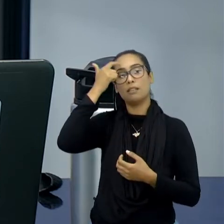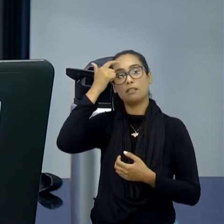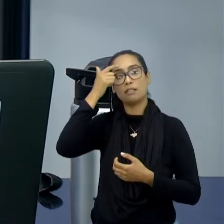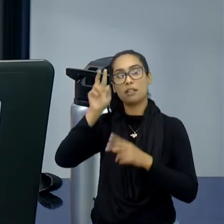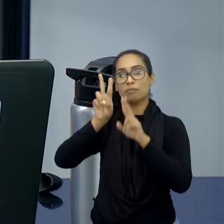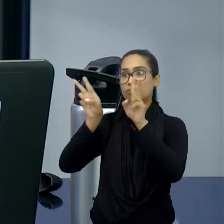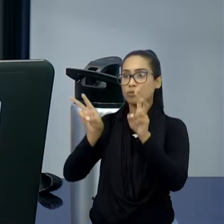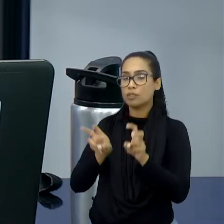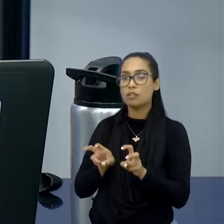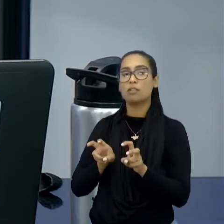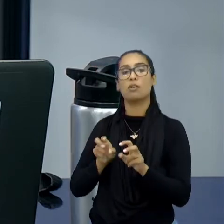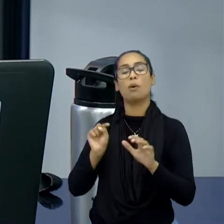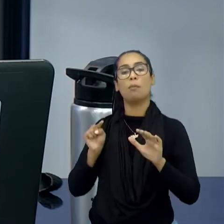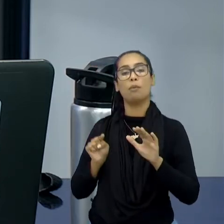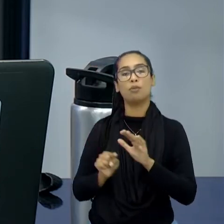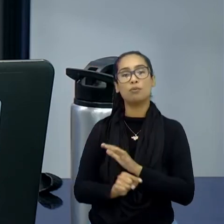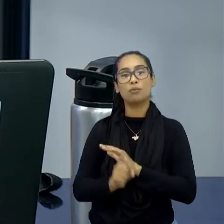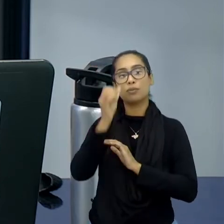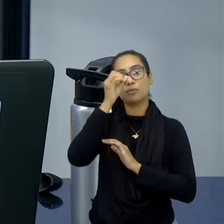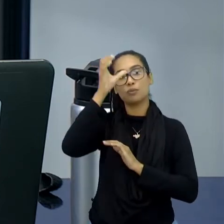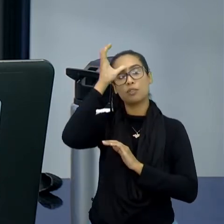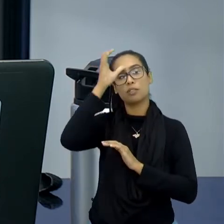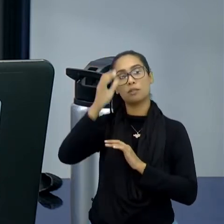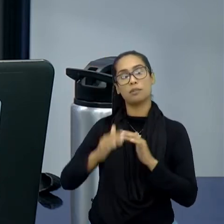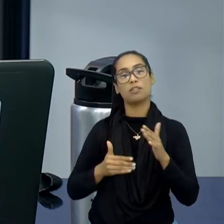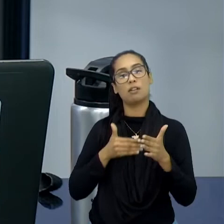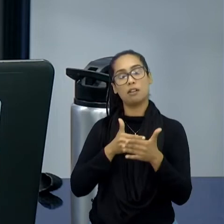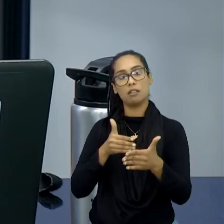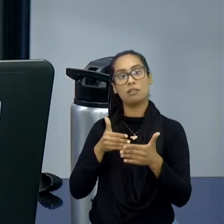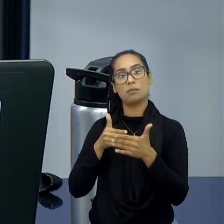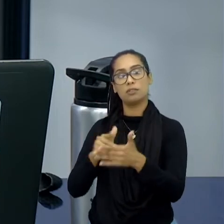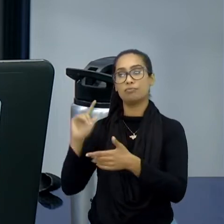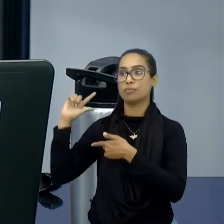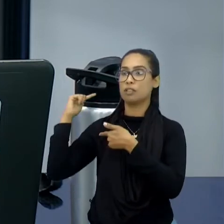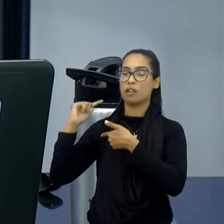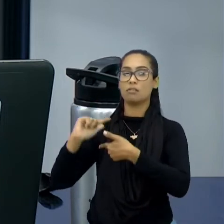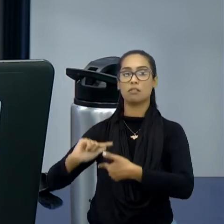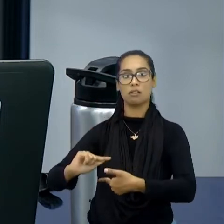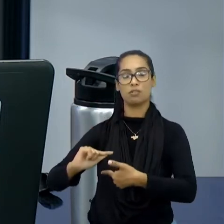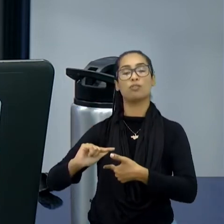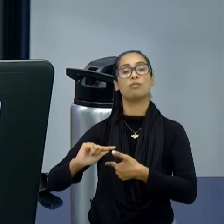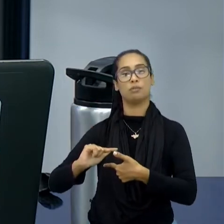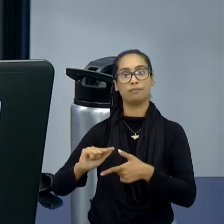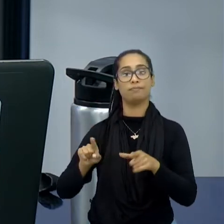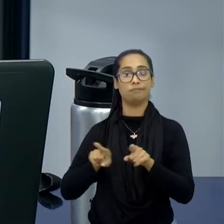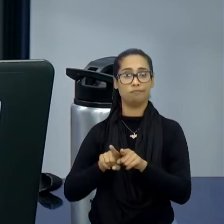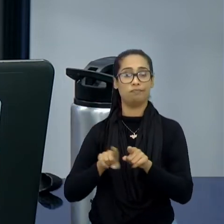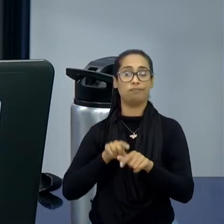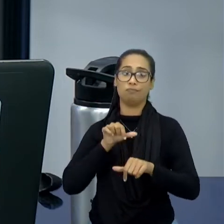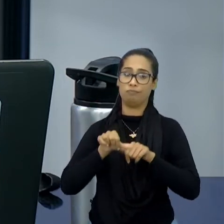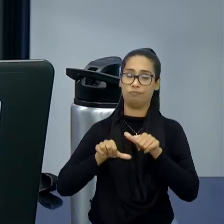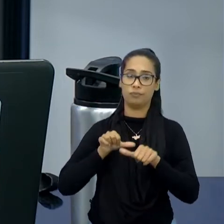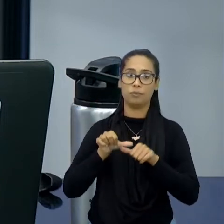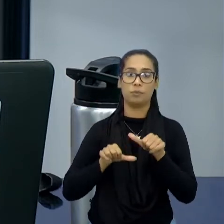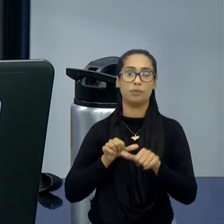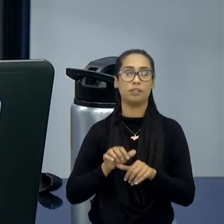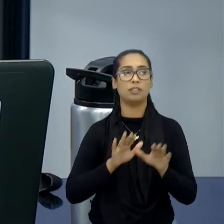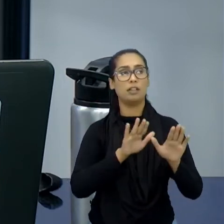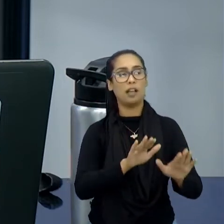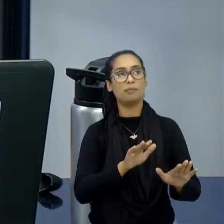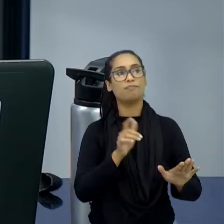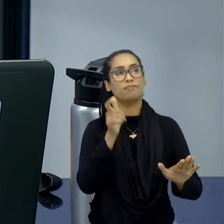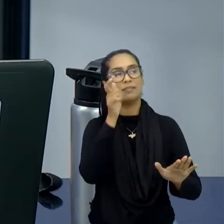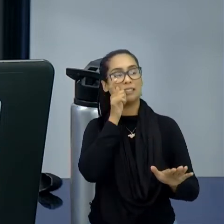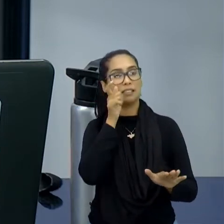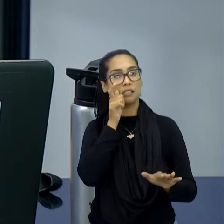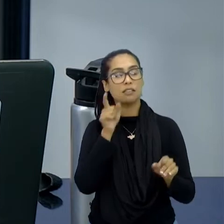esse processo profundo de ruptura com as tradições, né? E também eu achei muito interessante que você